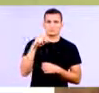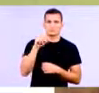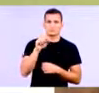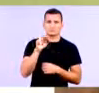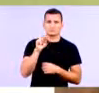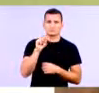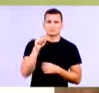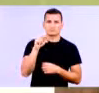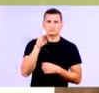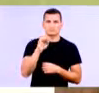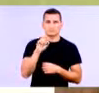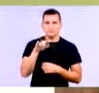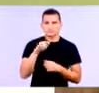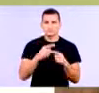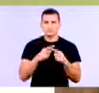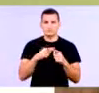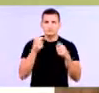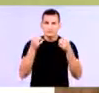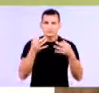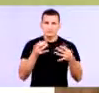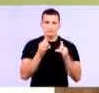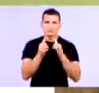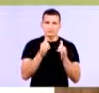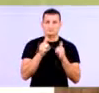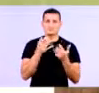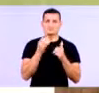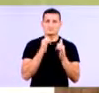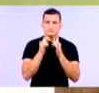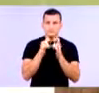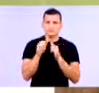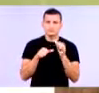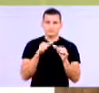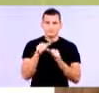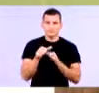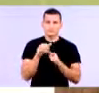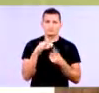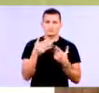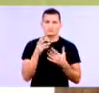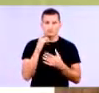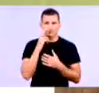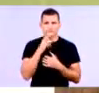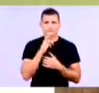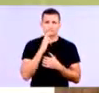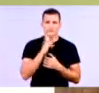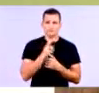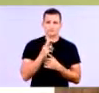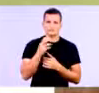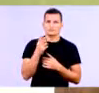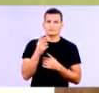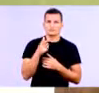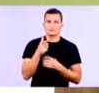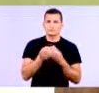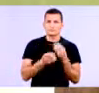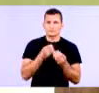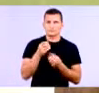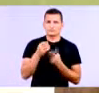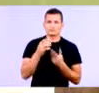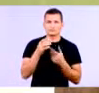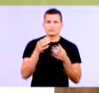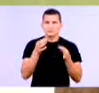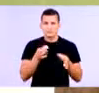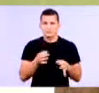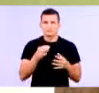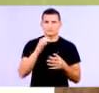falando de informação muda, né? Então a gente vê pela resposta que não existe algo definido, algo